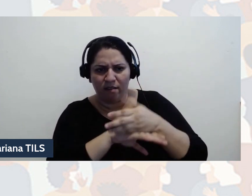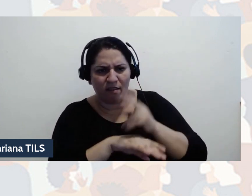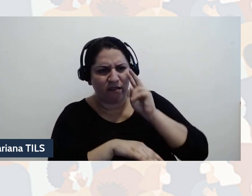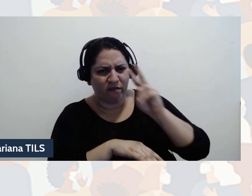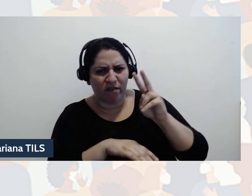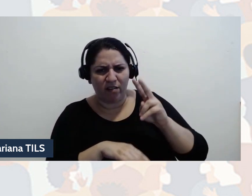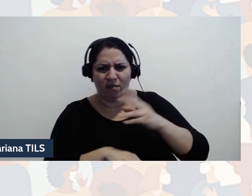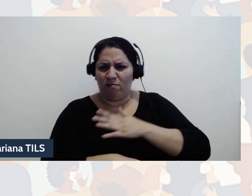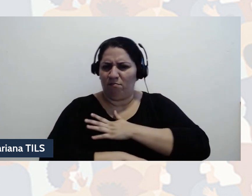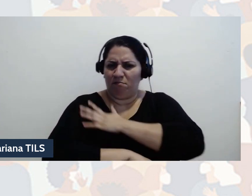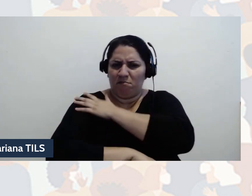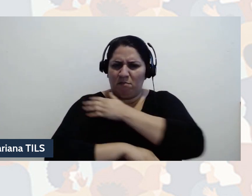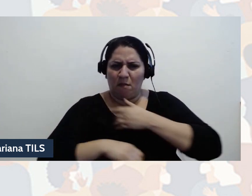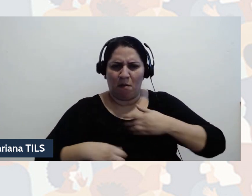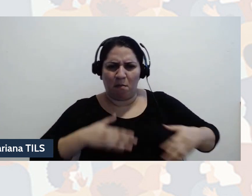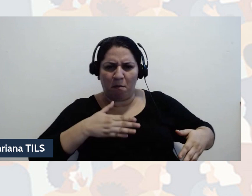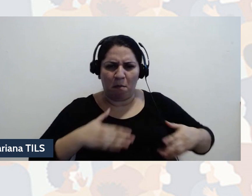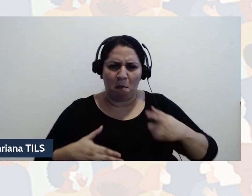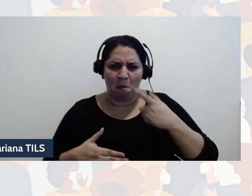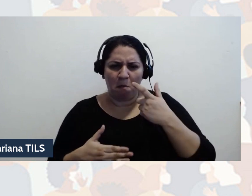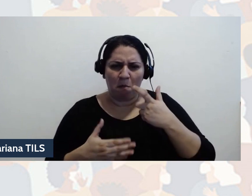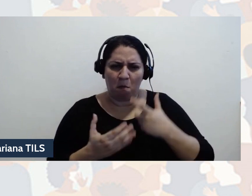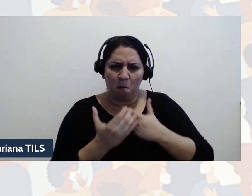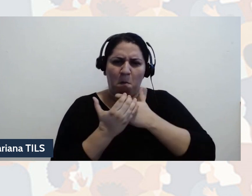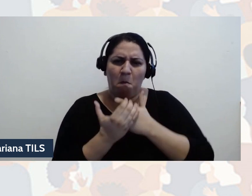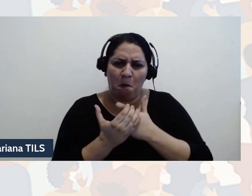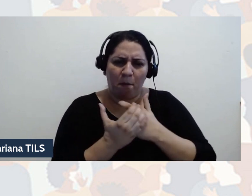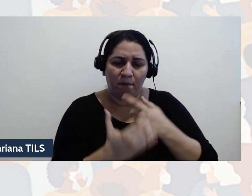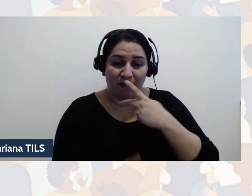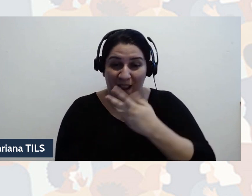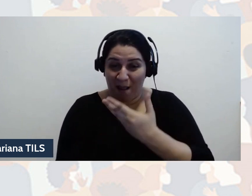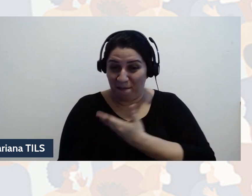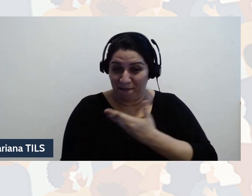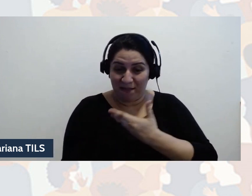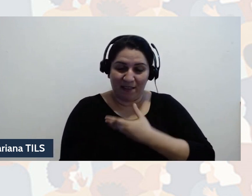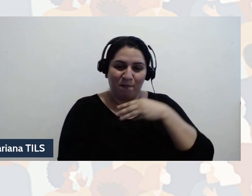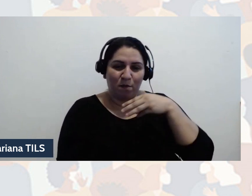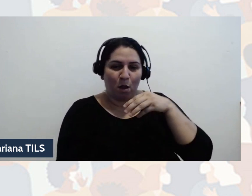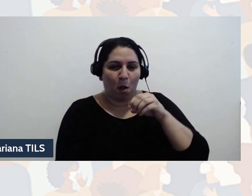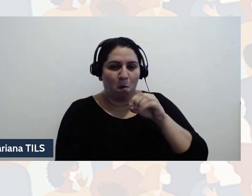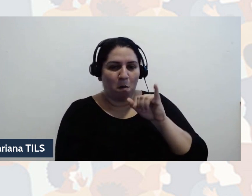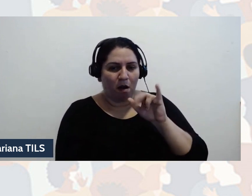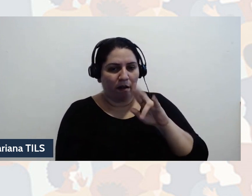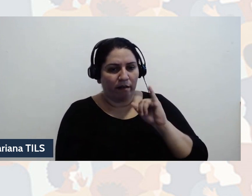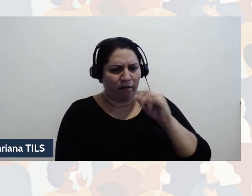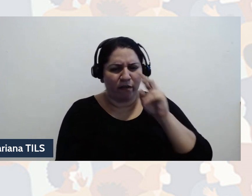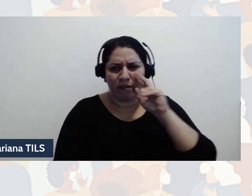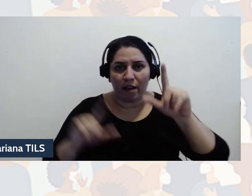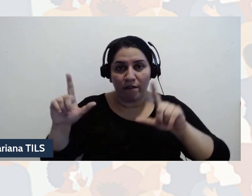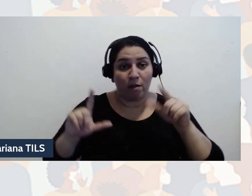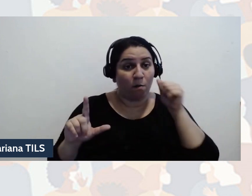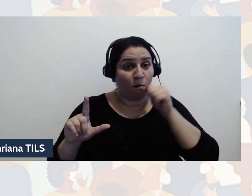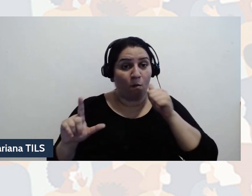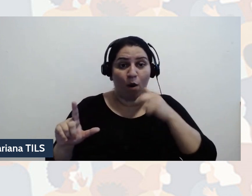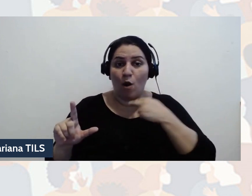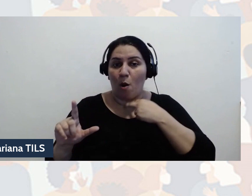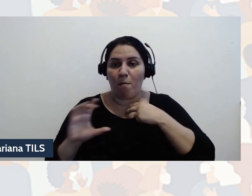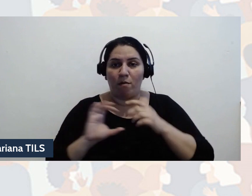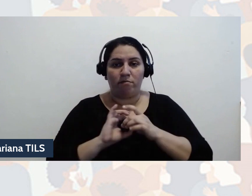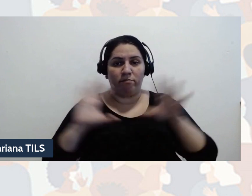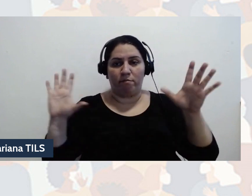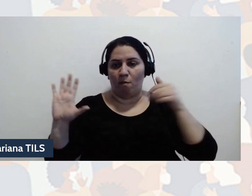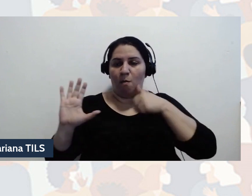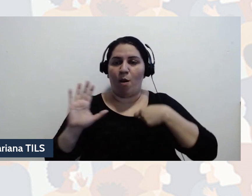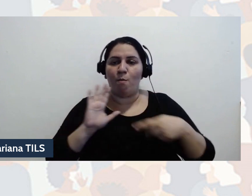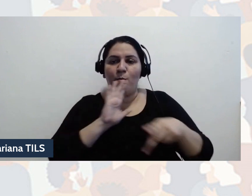com metralhadoras. Sua amiga Moira conta o que viu na televisão. As mulheres não podem mais ter propriedade. O marido,